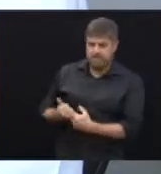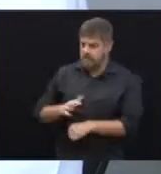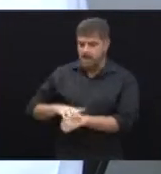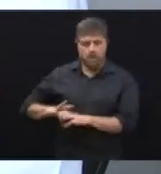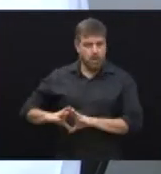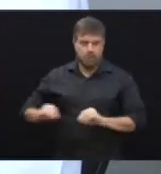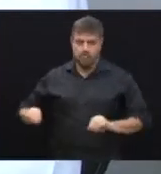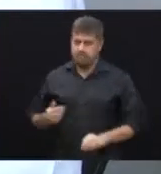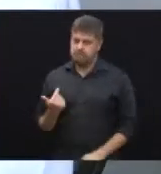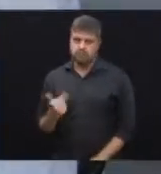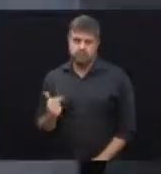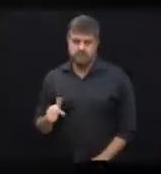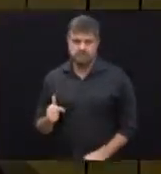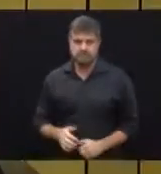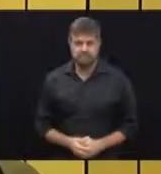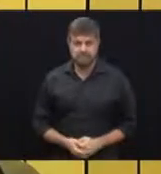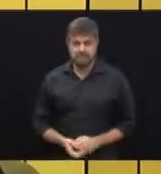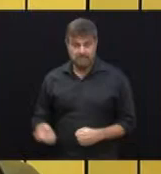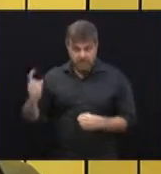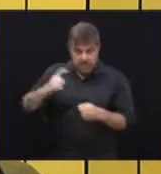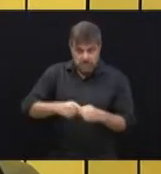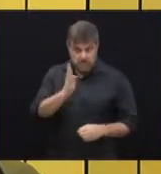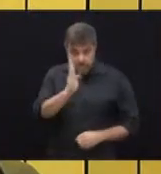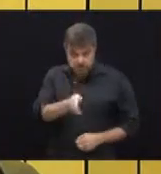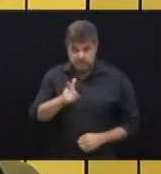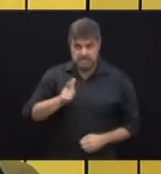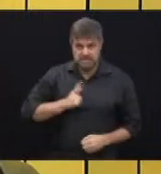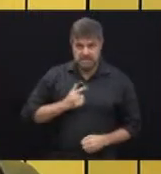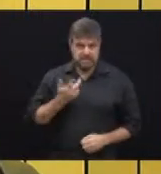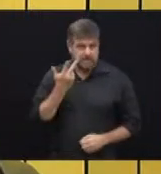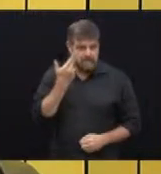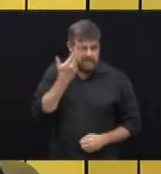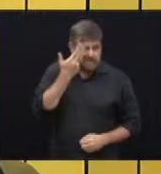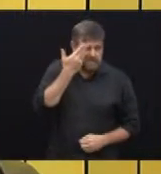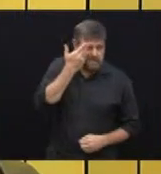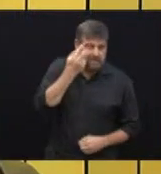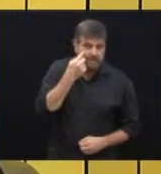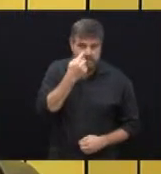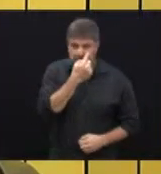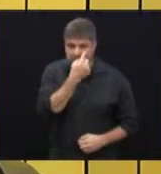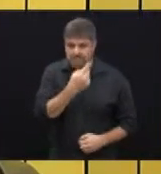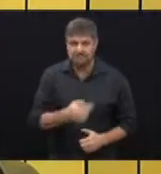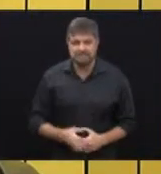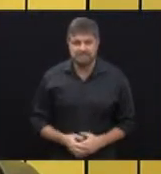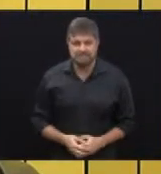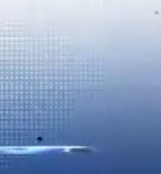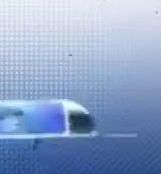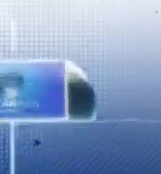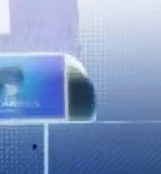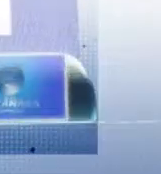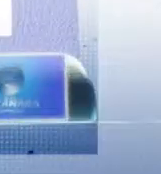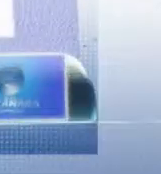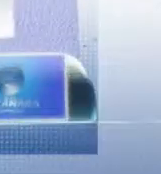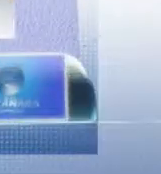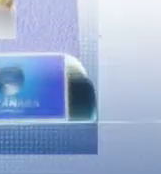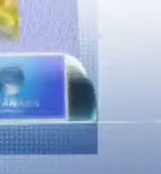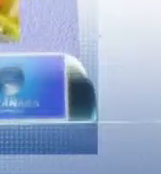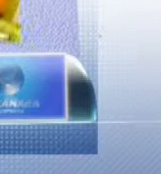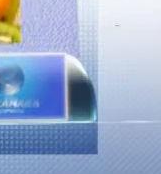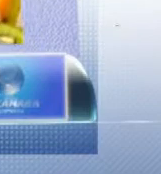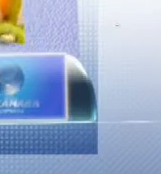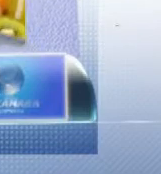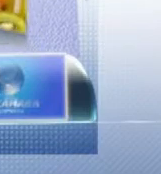falar que vai tratar o rim. Já já, aqui no Momento Saúde, cirurgias oftalmológicas.